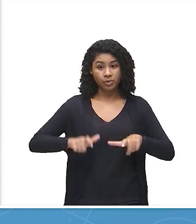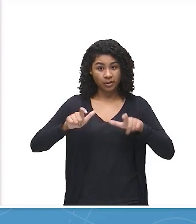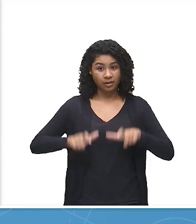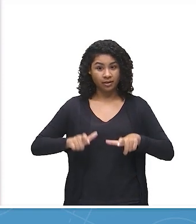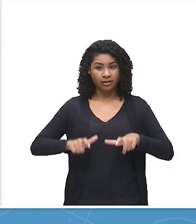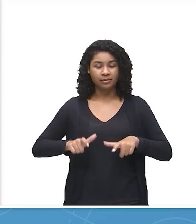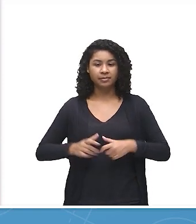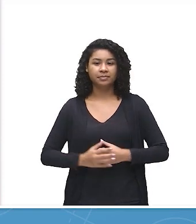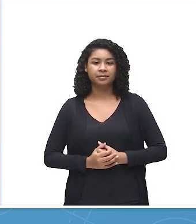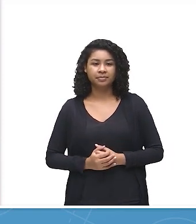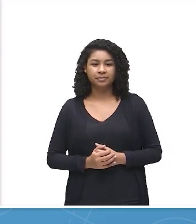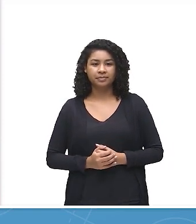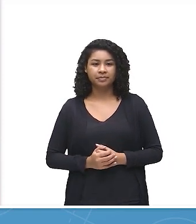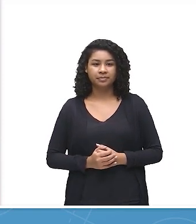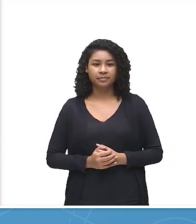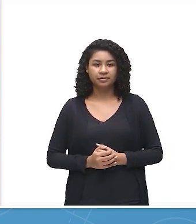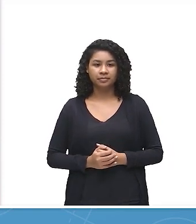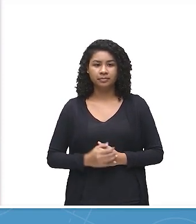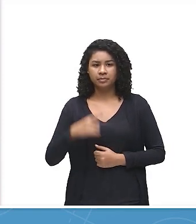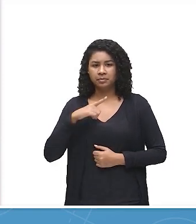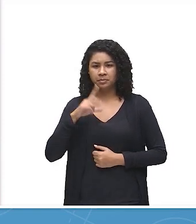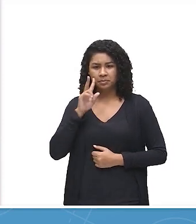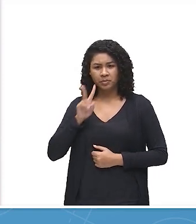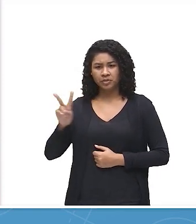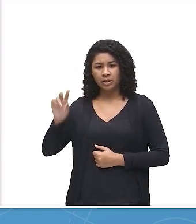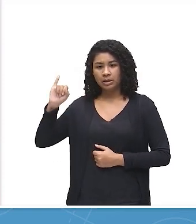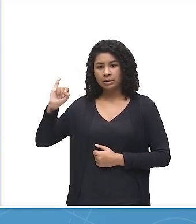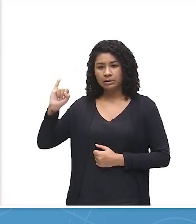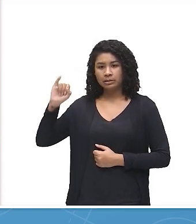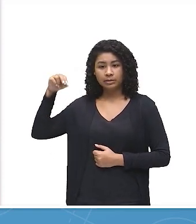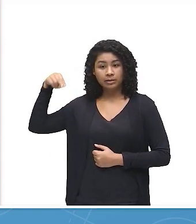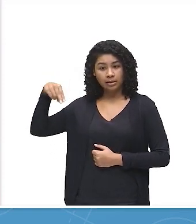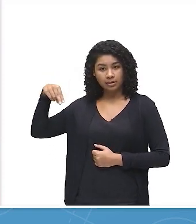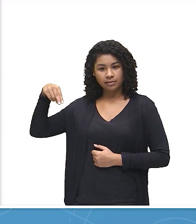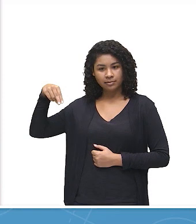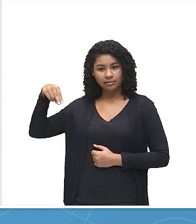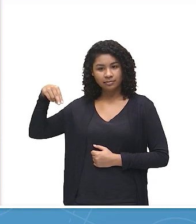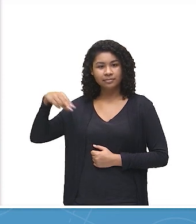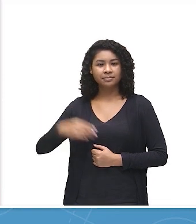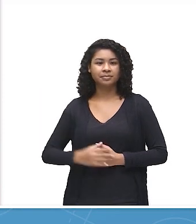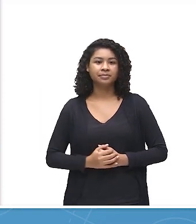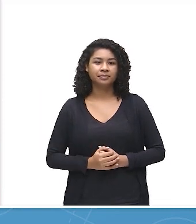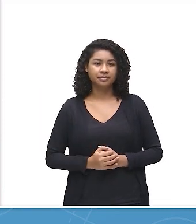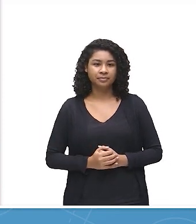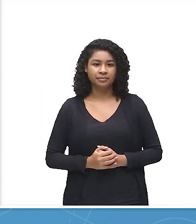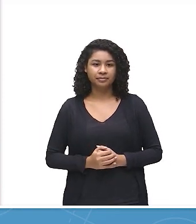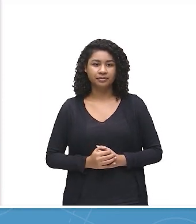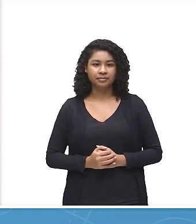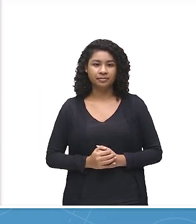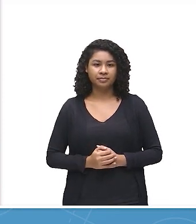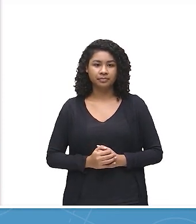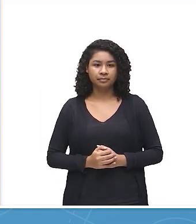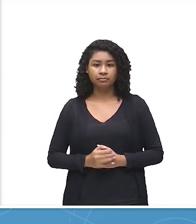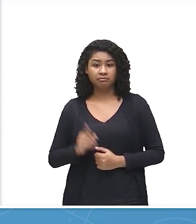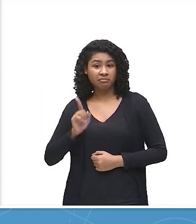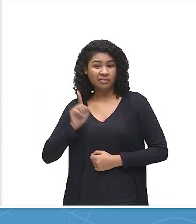vão compartilhando aí, daqui a pouquinho eu dou uma olhada e eu vou para a questão agora, mostrar para vocês